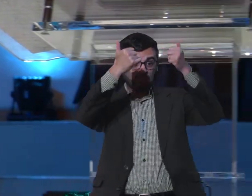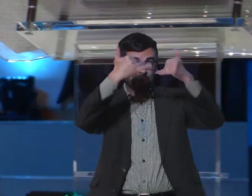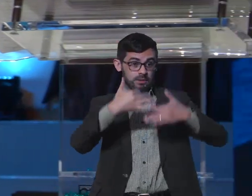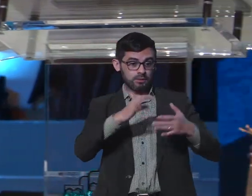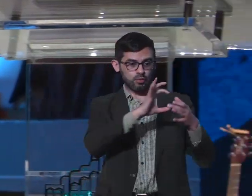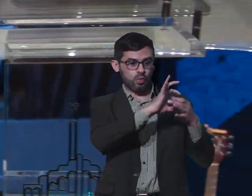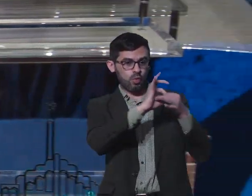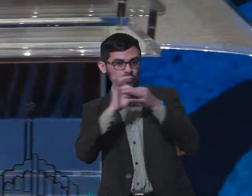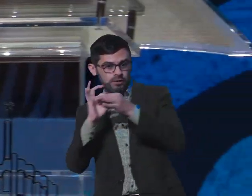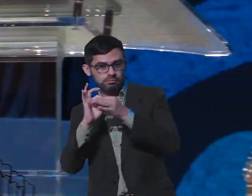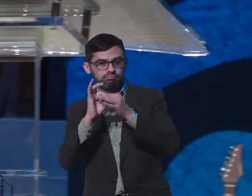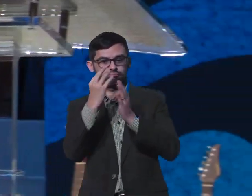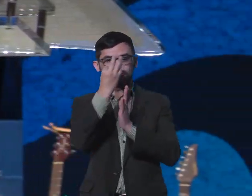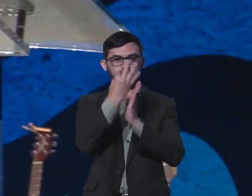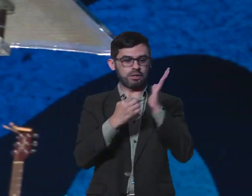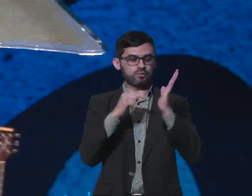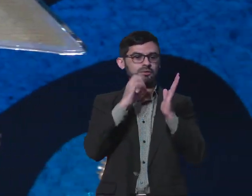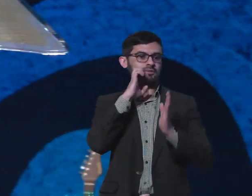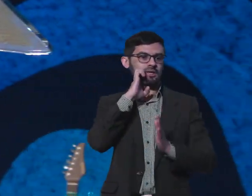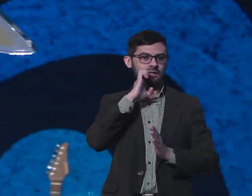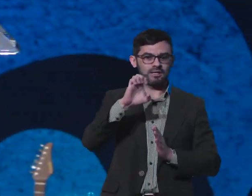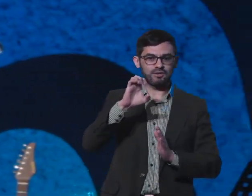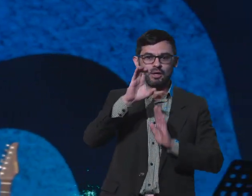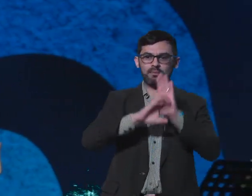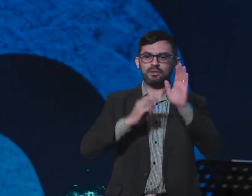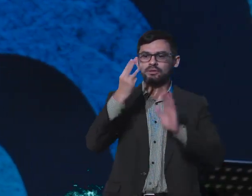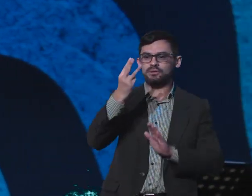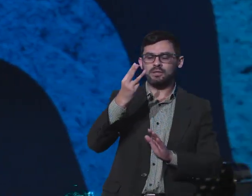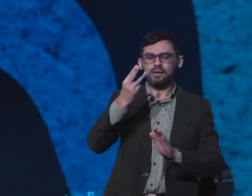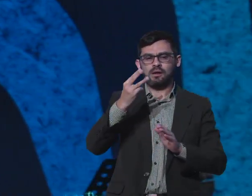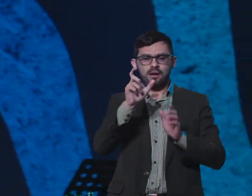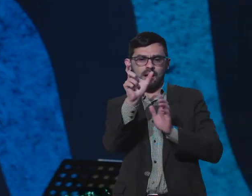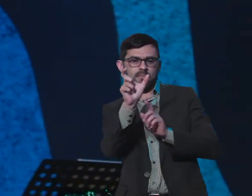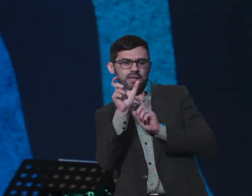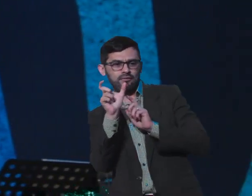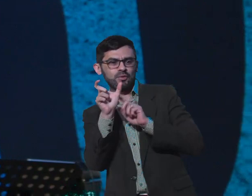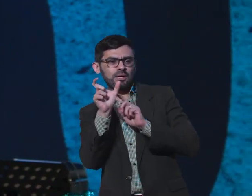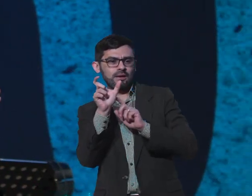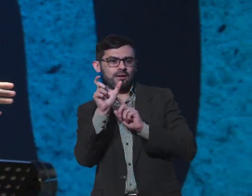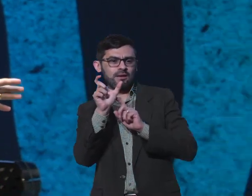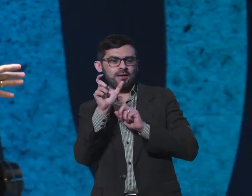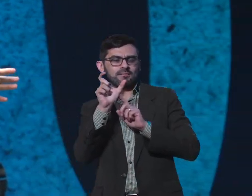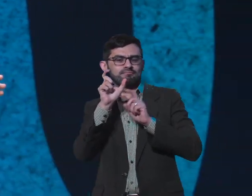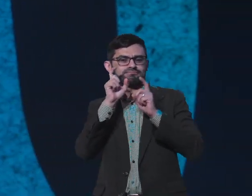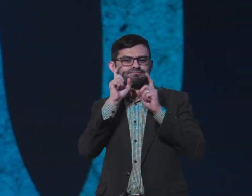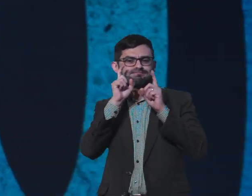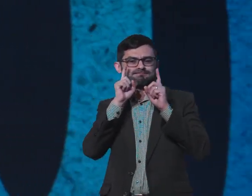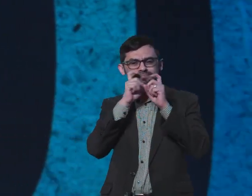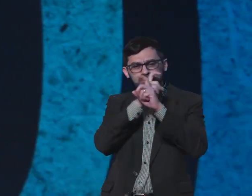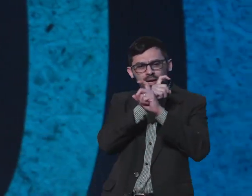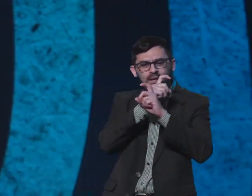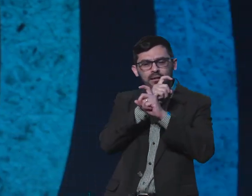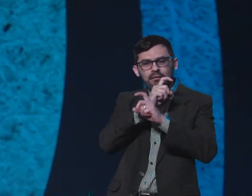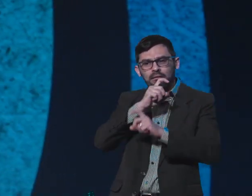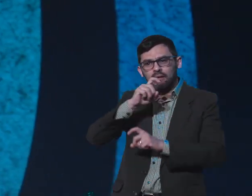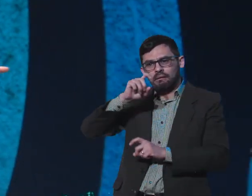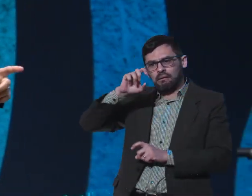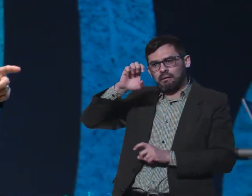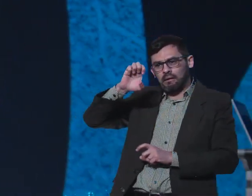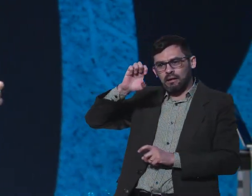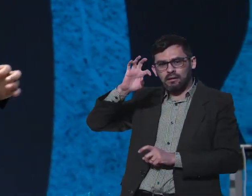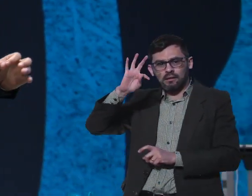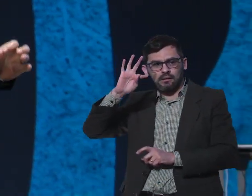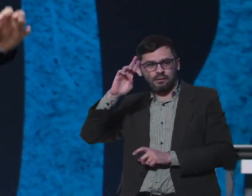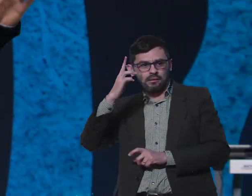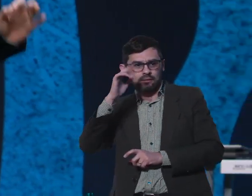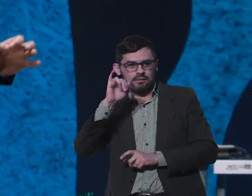texto, em outros textos bíblicos, é a palavra hebraica et. A palavra hebraica et